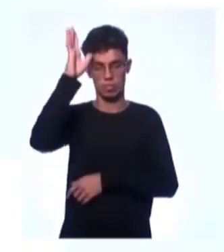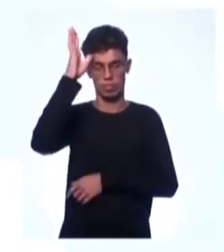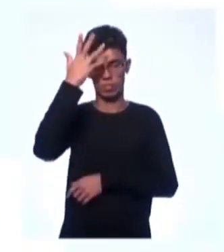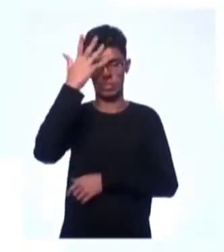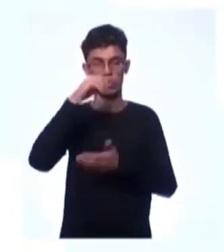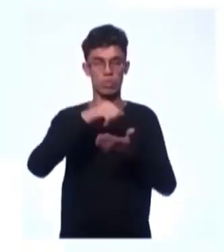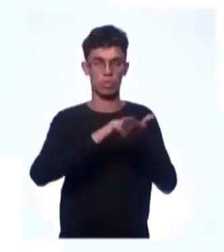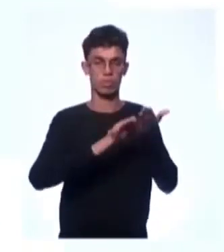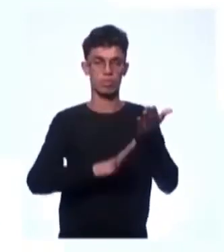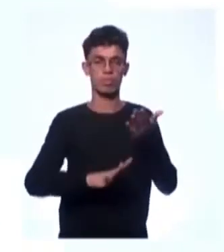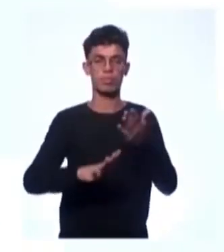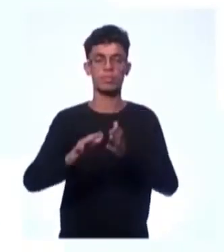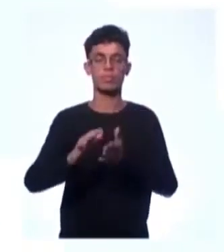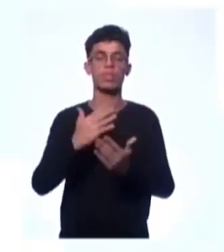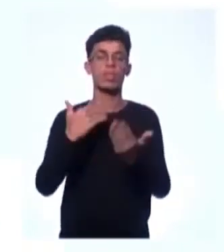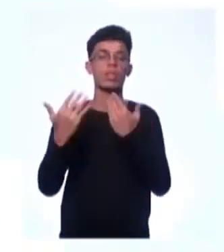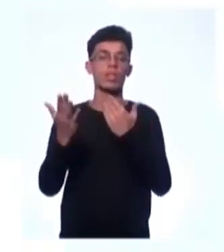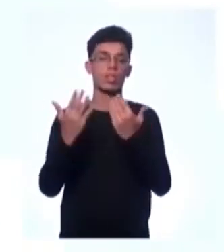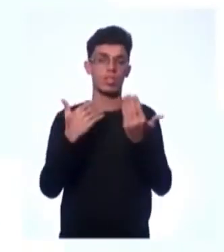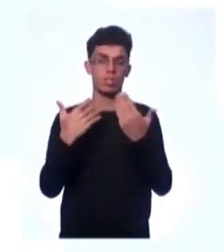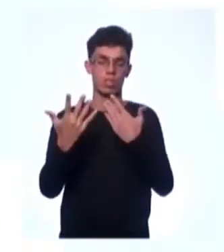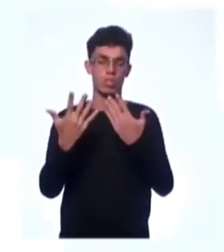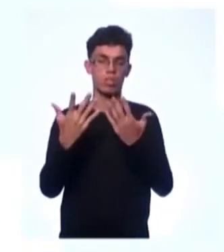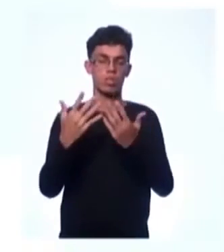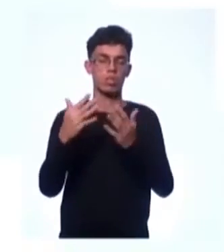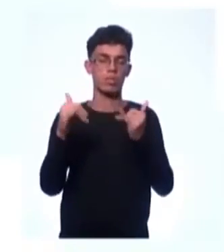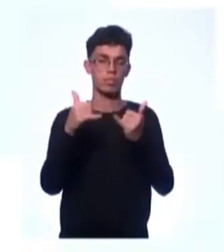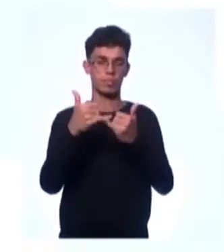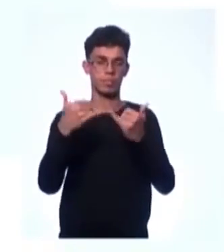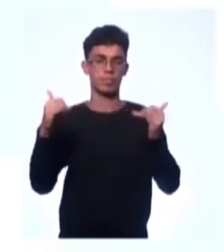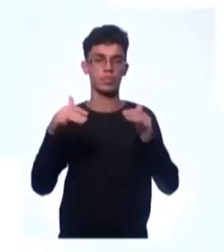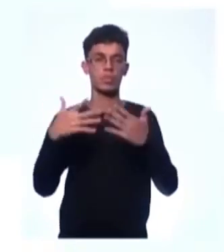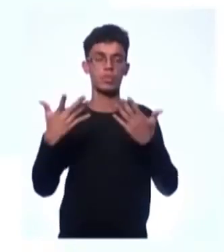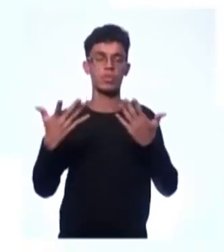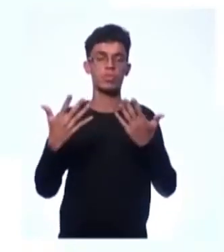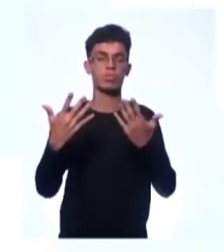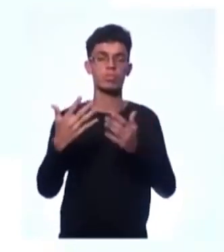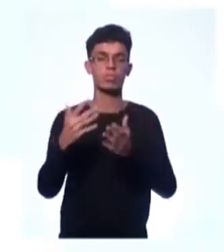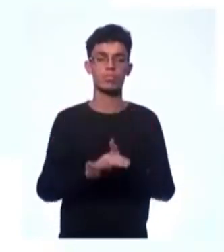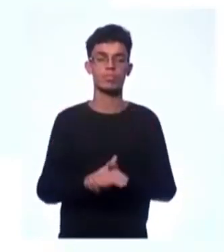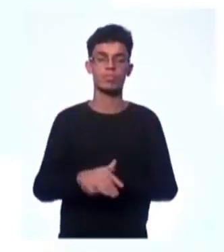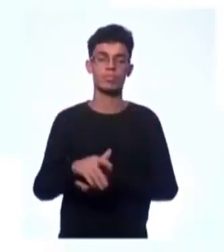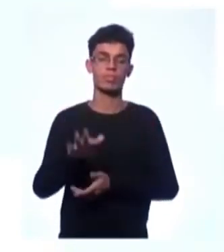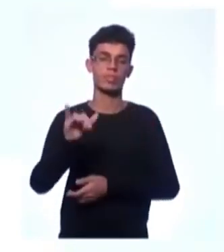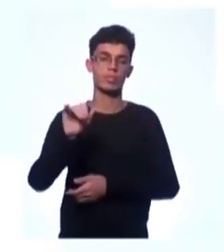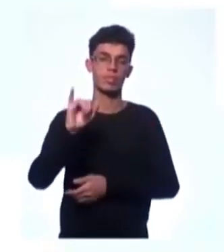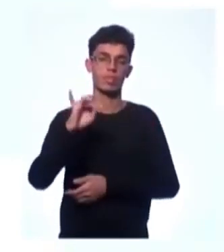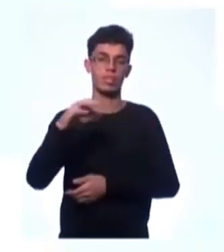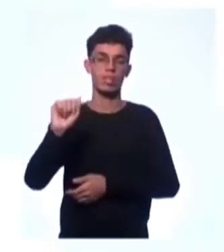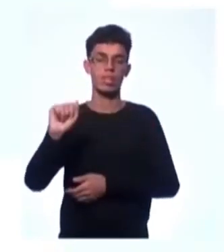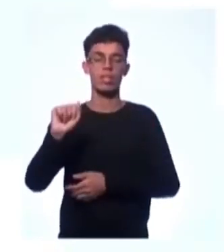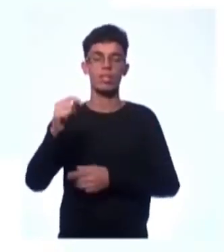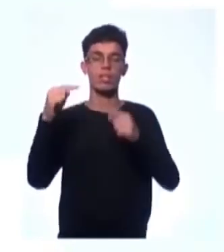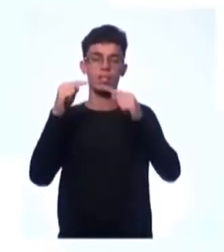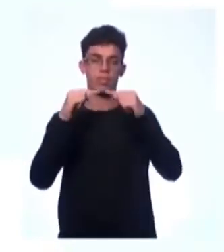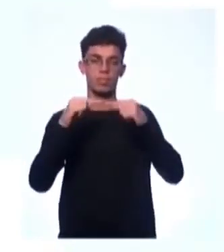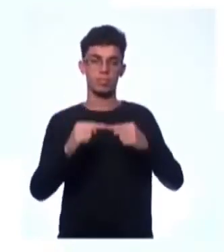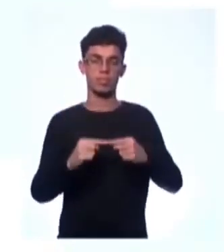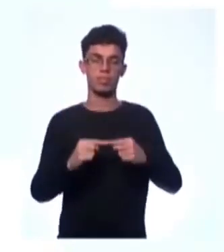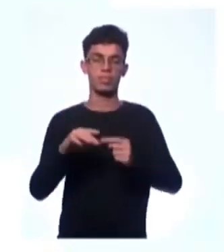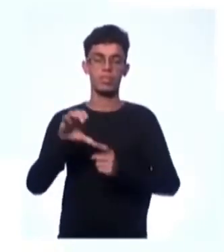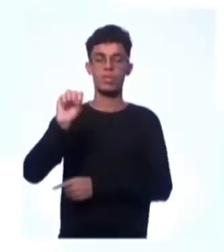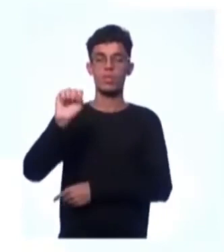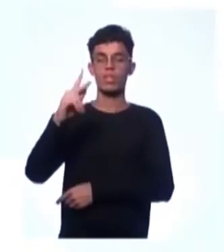resolver essa atividade aí para a gente discutir um pouquinho mais sobre força elétrica. Quais as grandezas físicas você relaciona ao movimento dessa